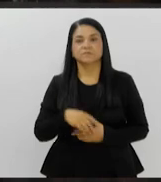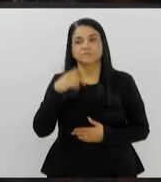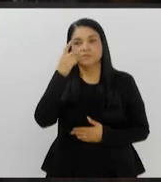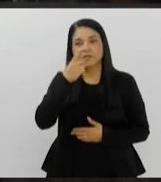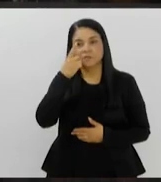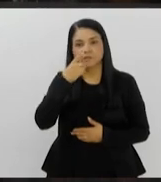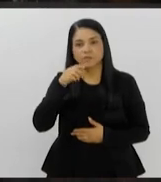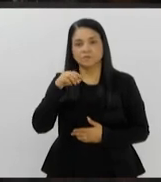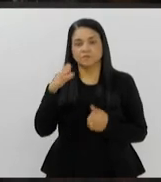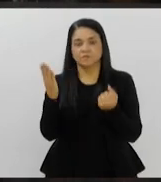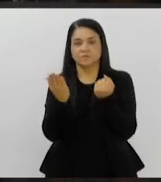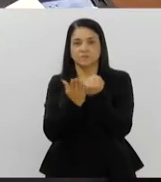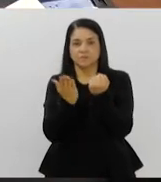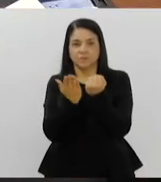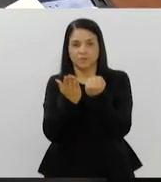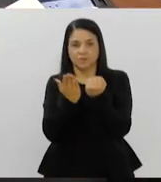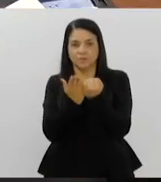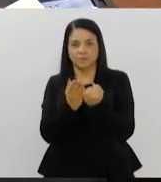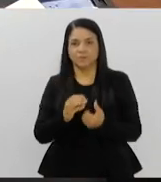deputado Samuel Malafaia.